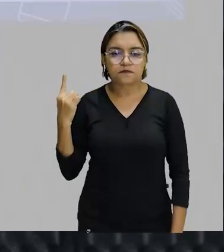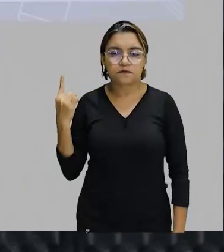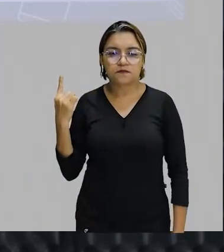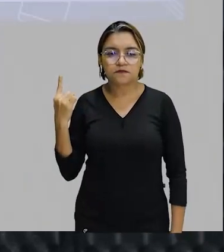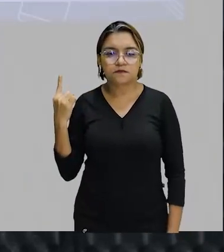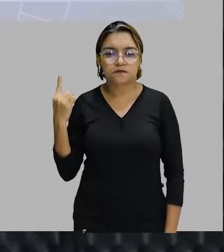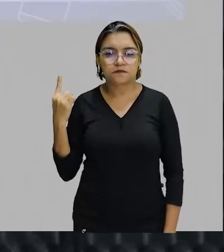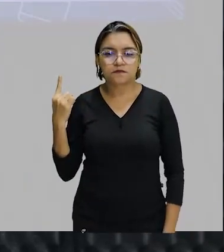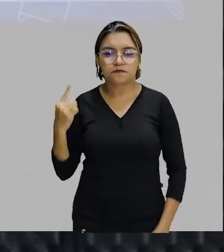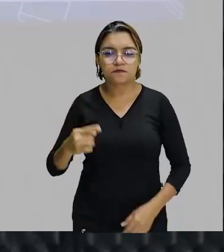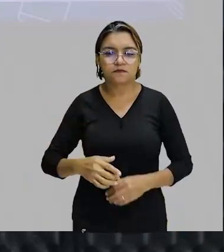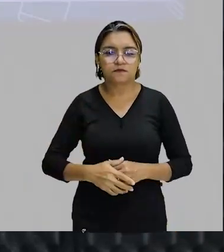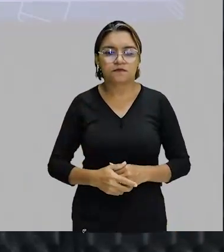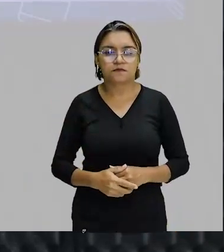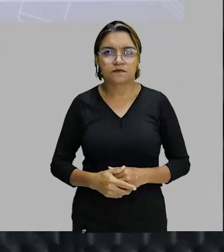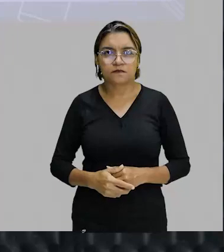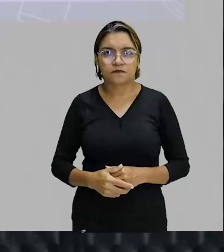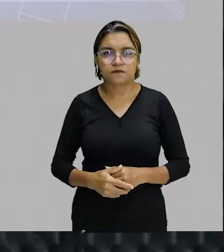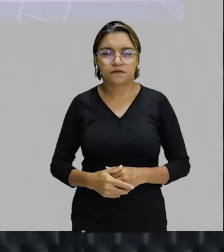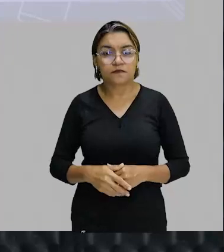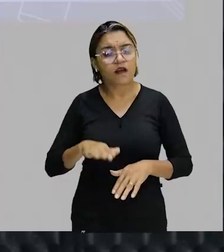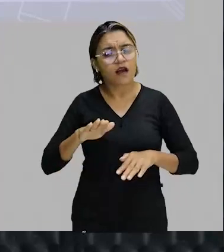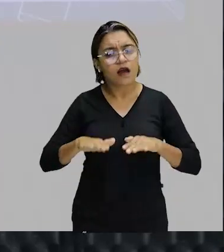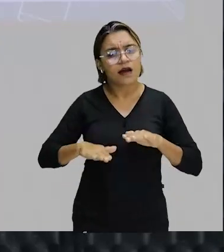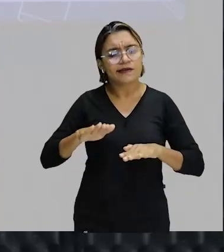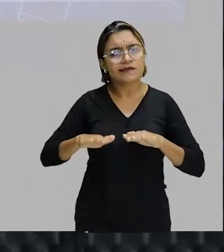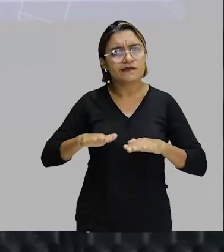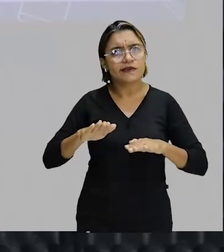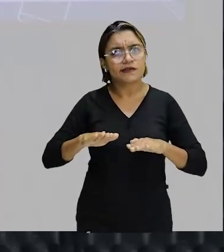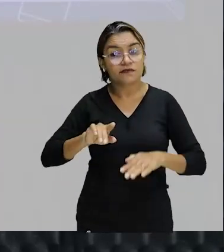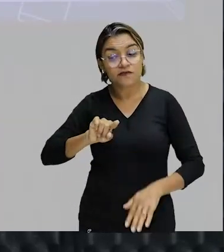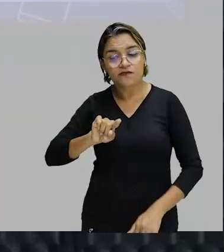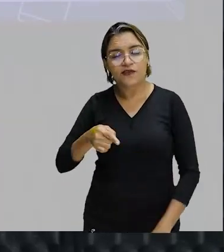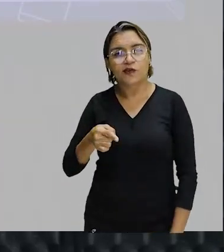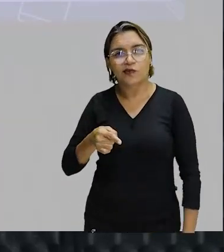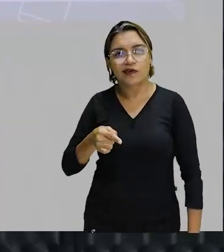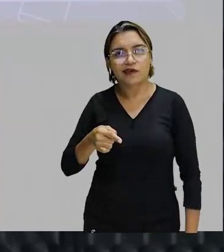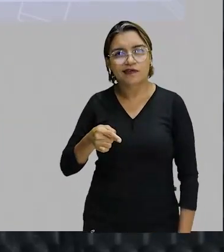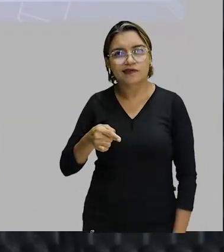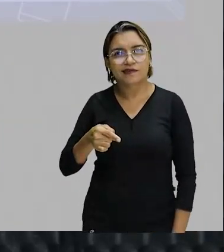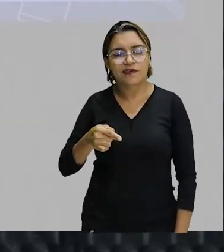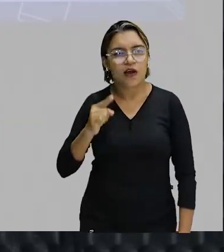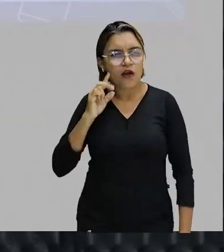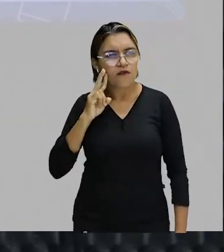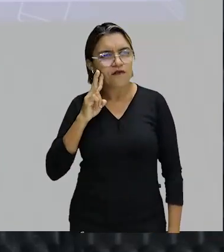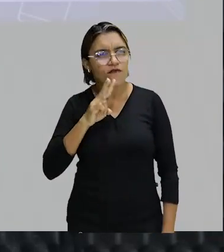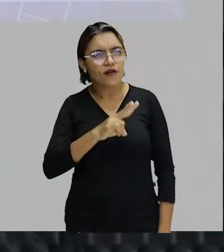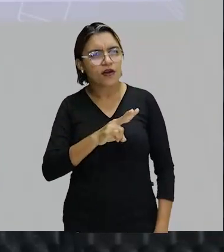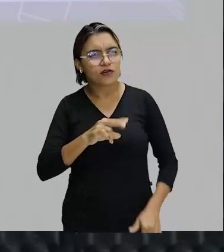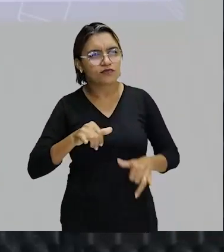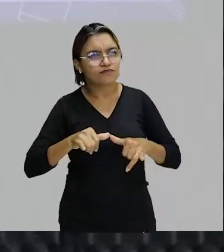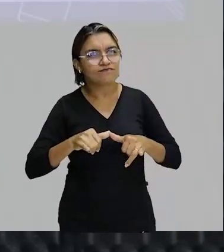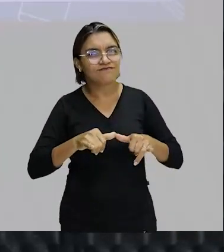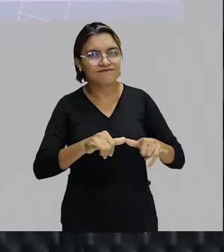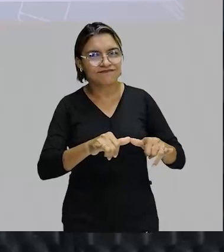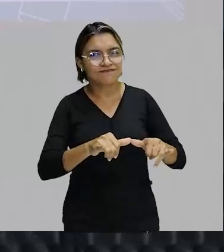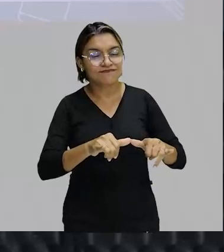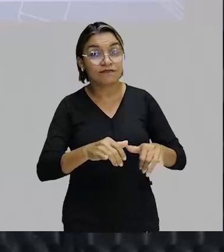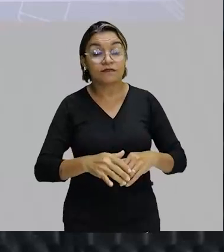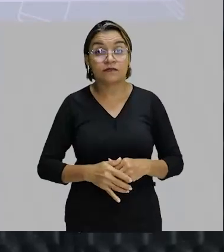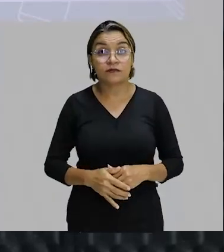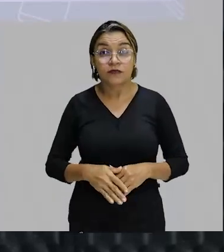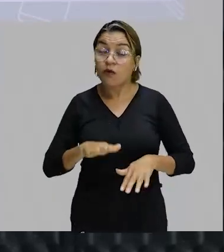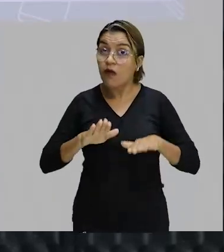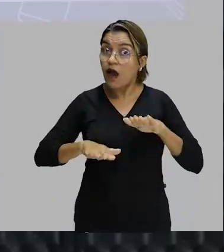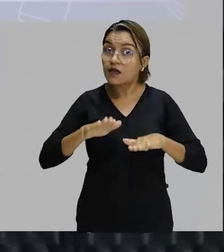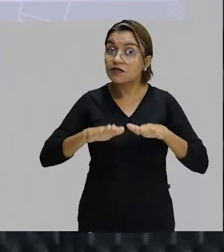at the supermarket. Às vezes, vírgula, eu o vejo no supermercado. Então, esse